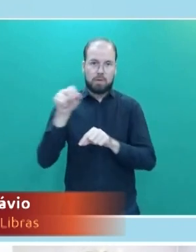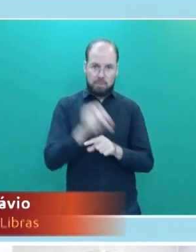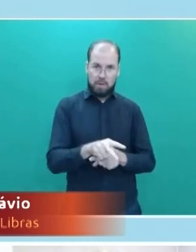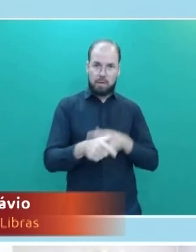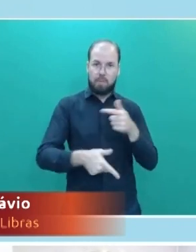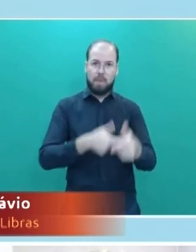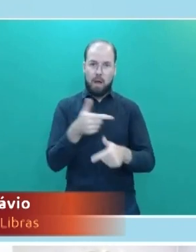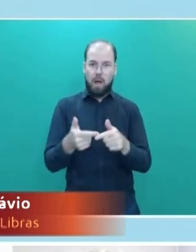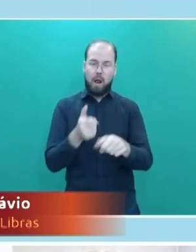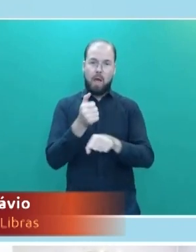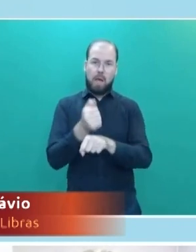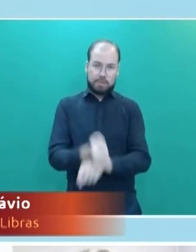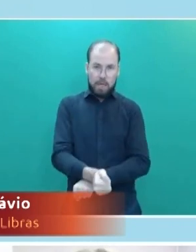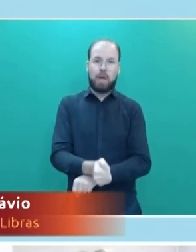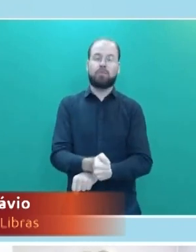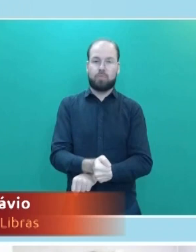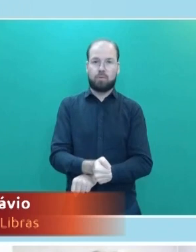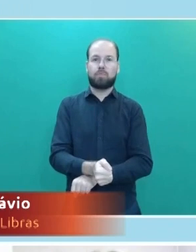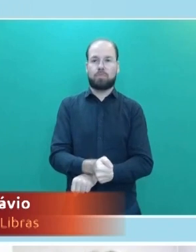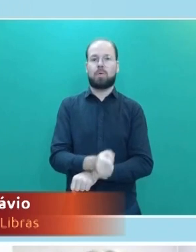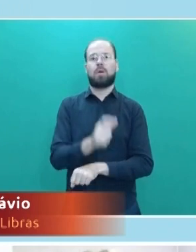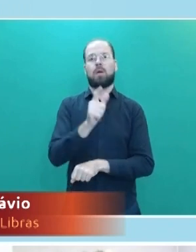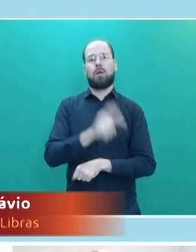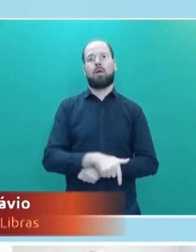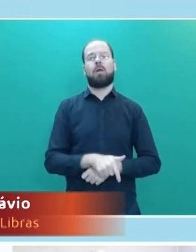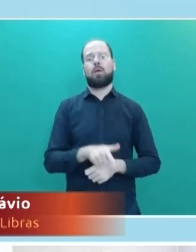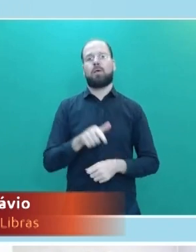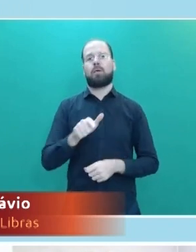elas são julgadas improcedentes,